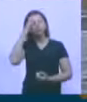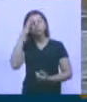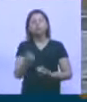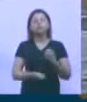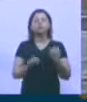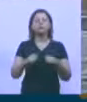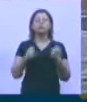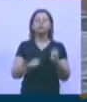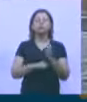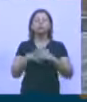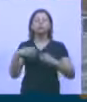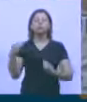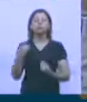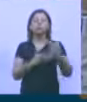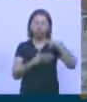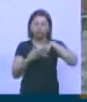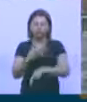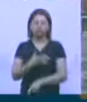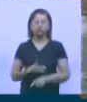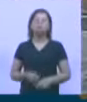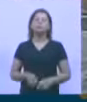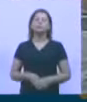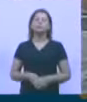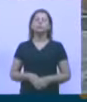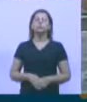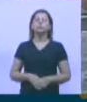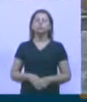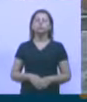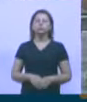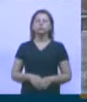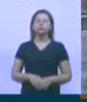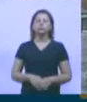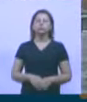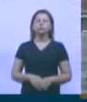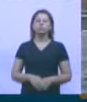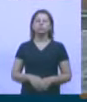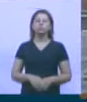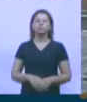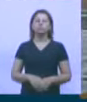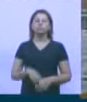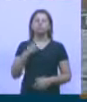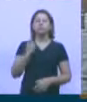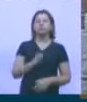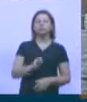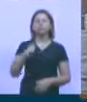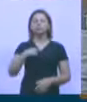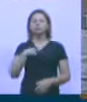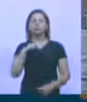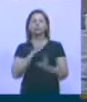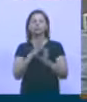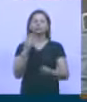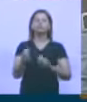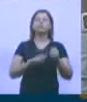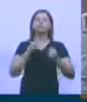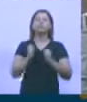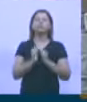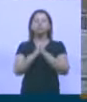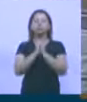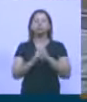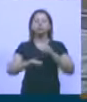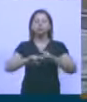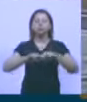precisamos de cura interior? And once we know it, how to pray for inner healing? E se eu descubro isso, como é que eu posso orar